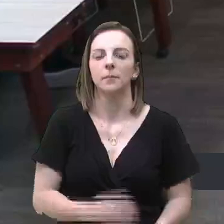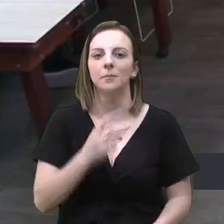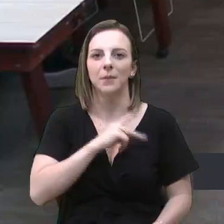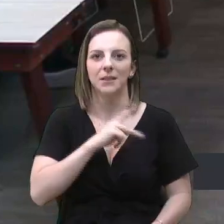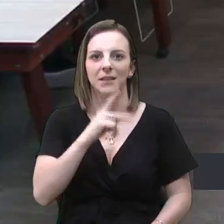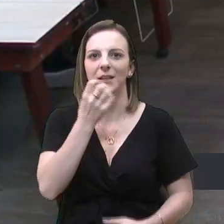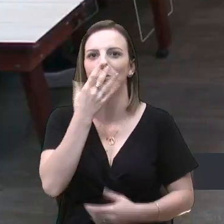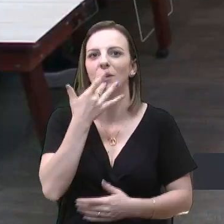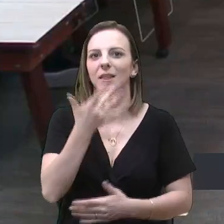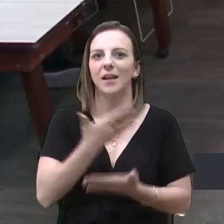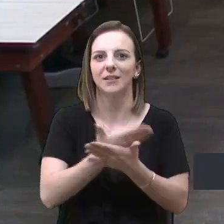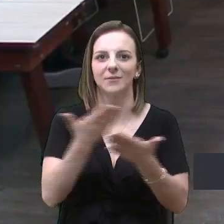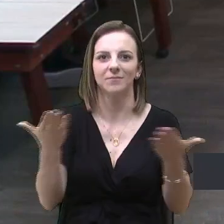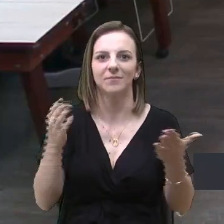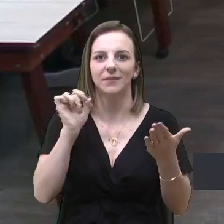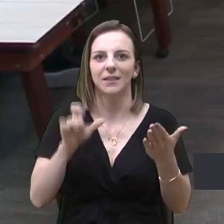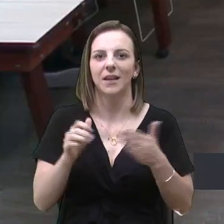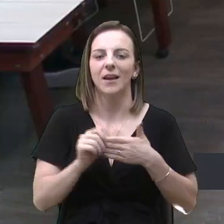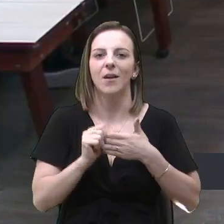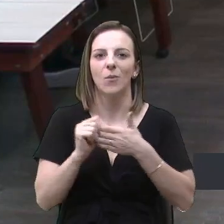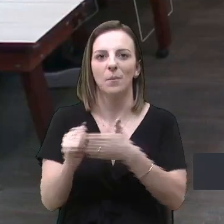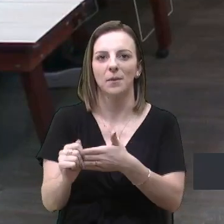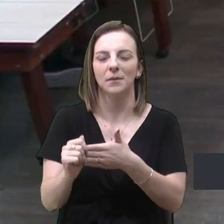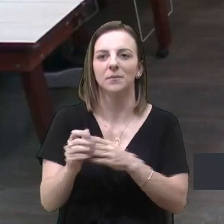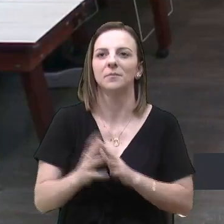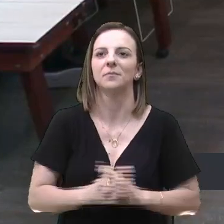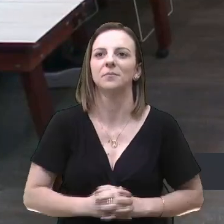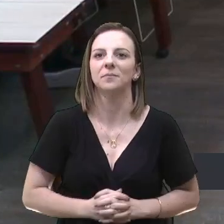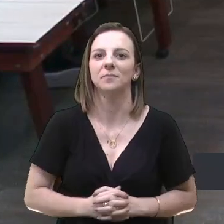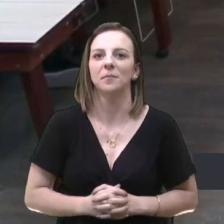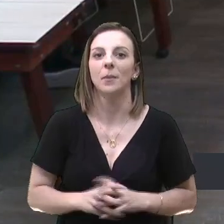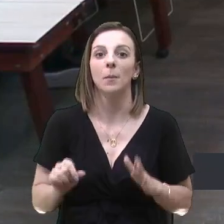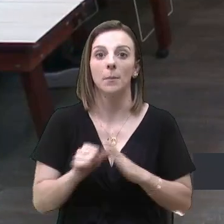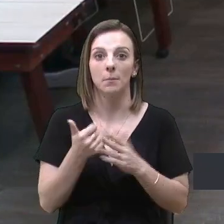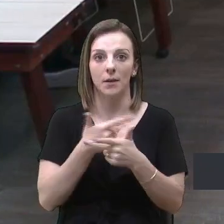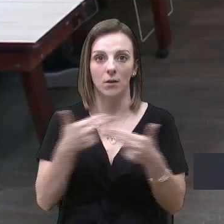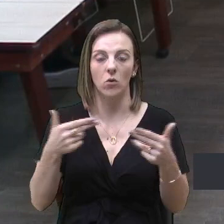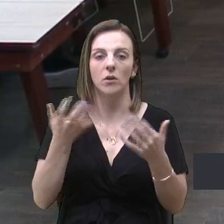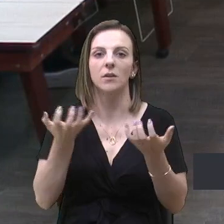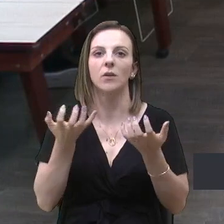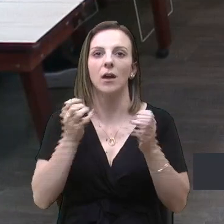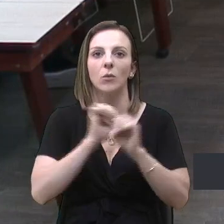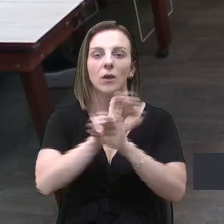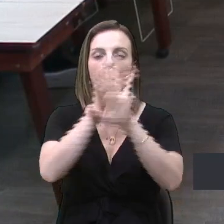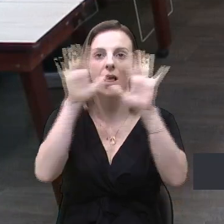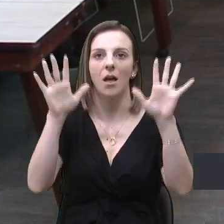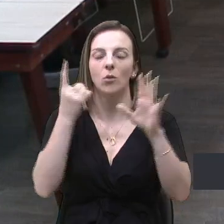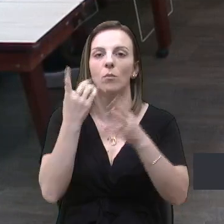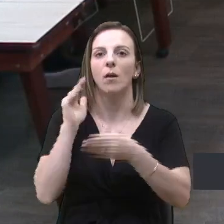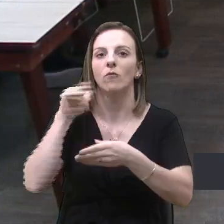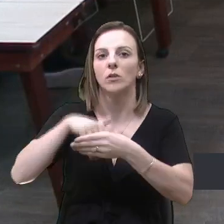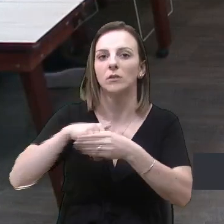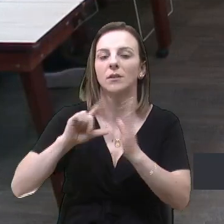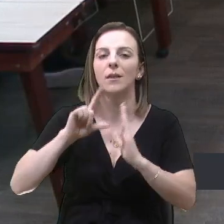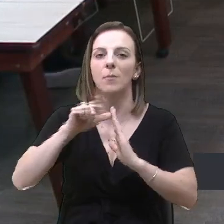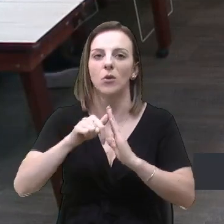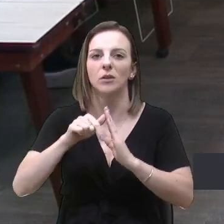A todos, quem nos acompanha. Bom, primeiro, eu só quero esclarecer algo de uma votação que depois a gente ouviu